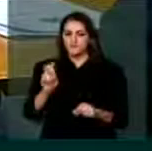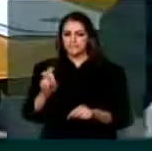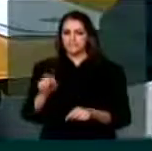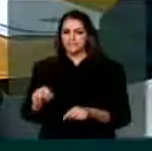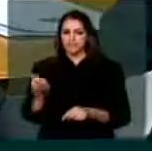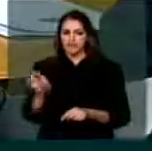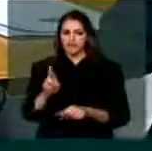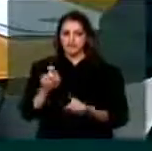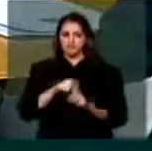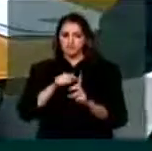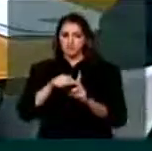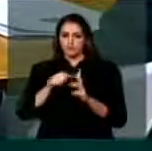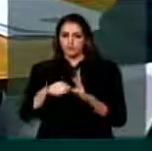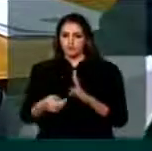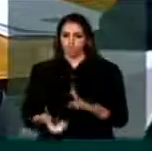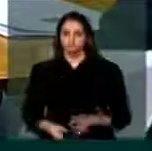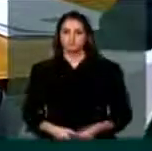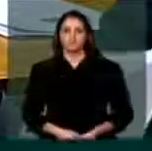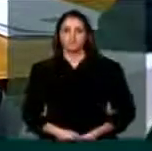mês, é isso? Sim. Pois bem.